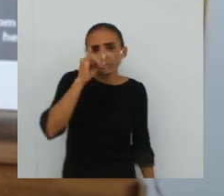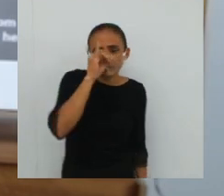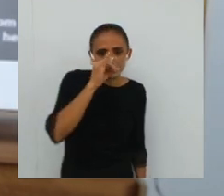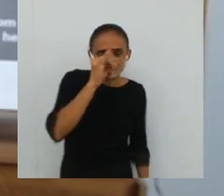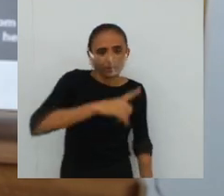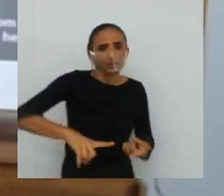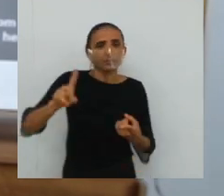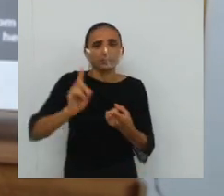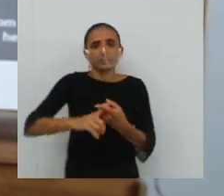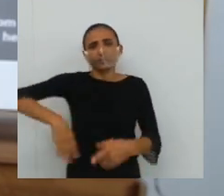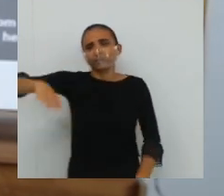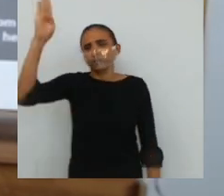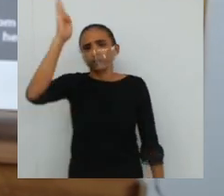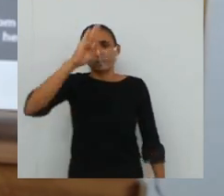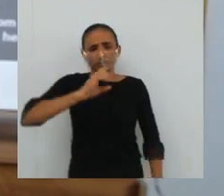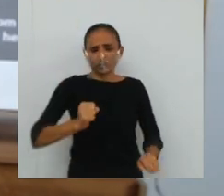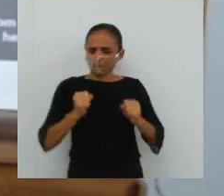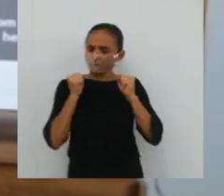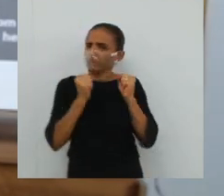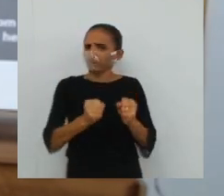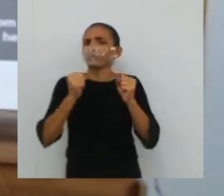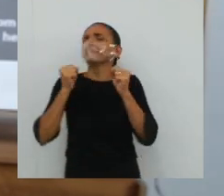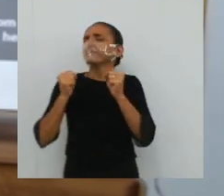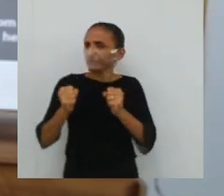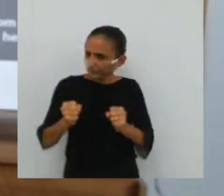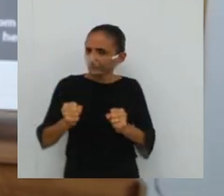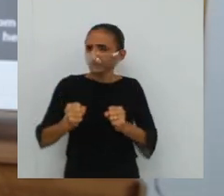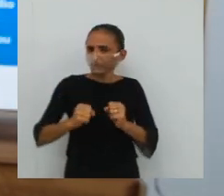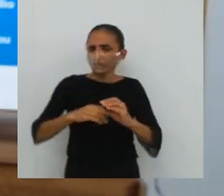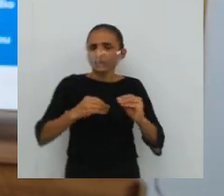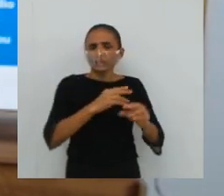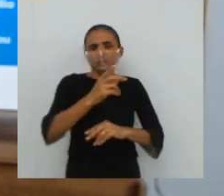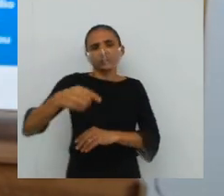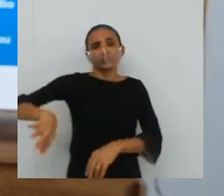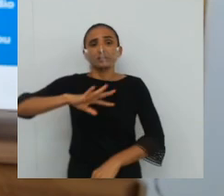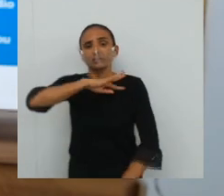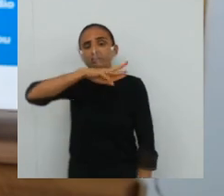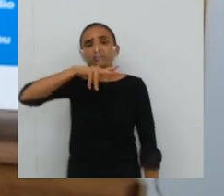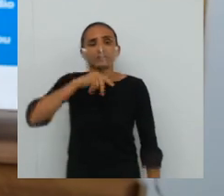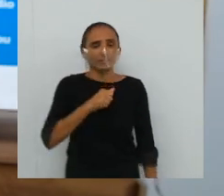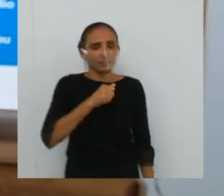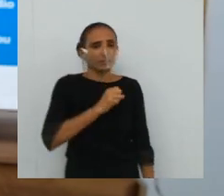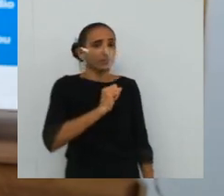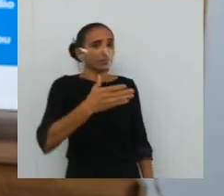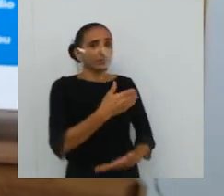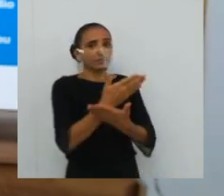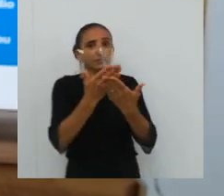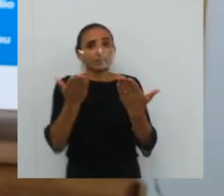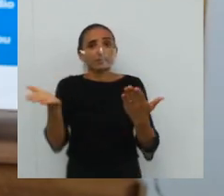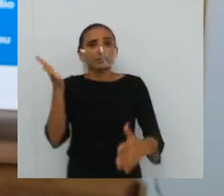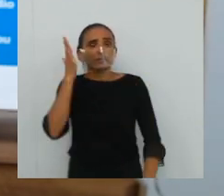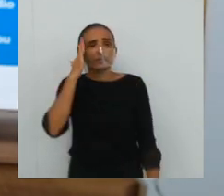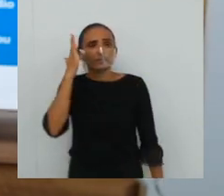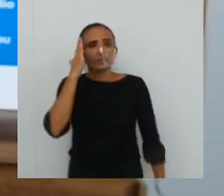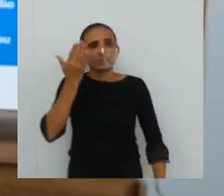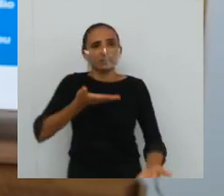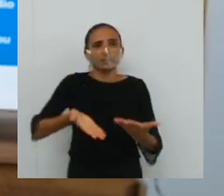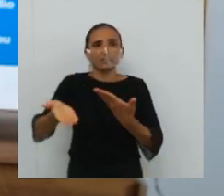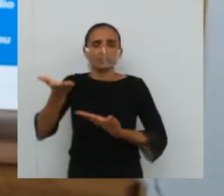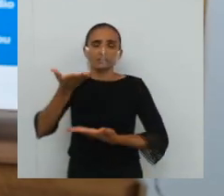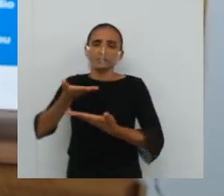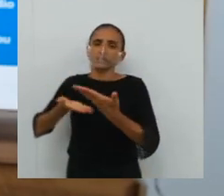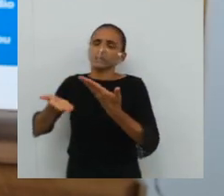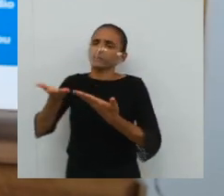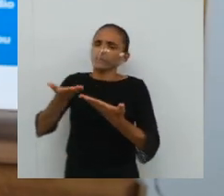Brasil tem muita potencialidade nesse ramo de exportação de proteína animal. Ok? E quais são os sistemas de